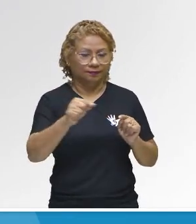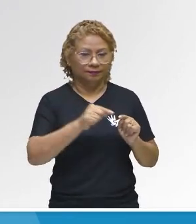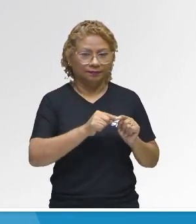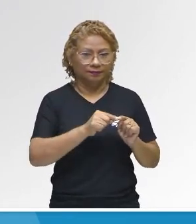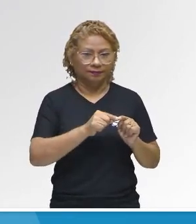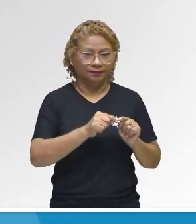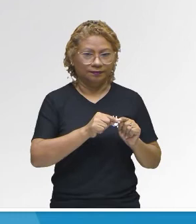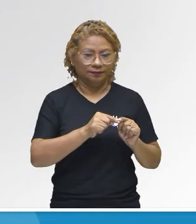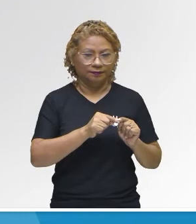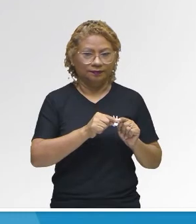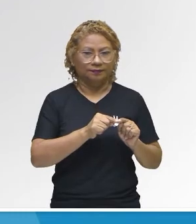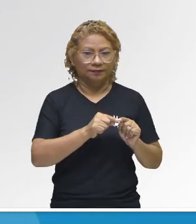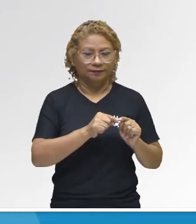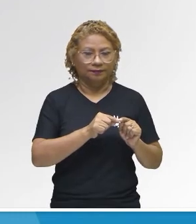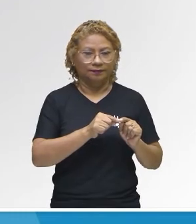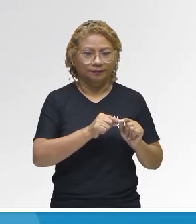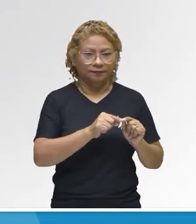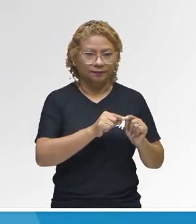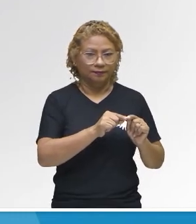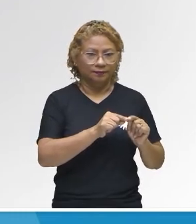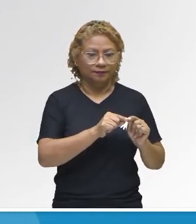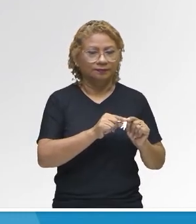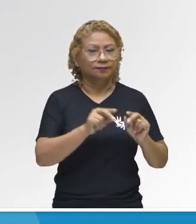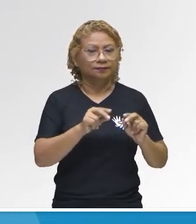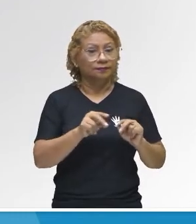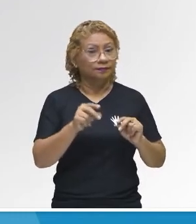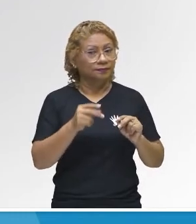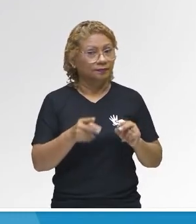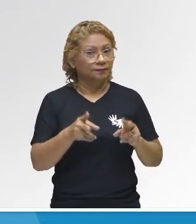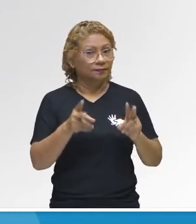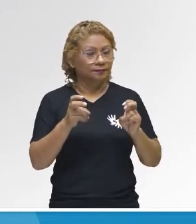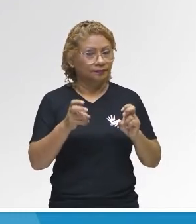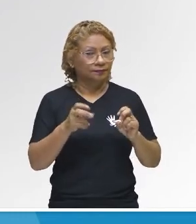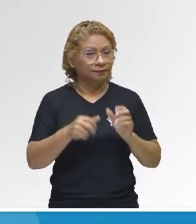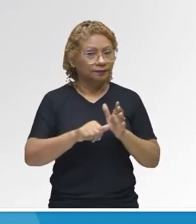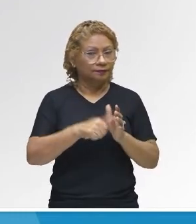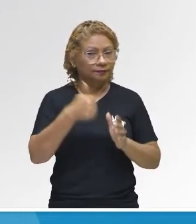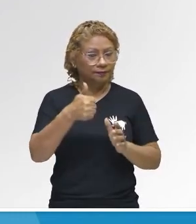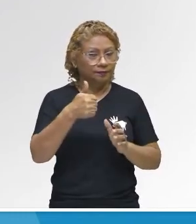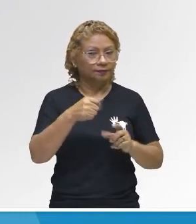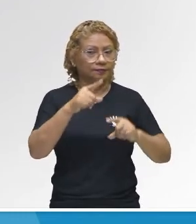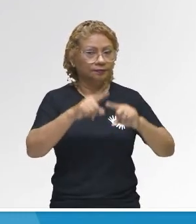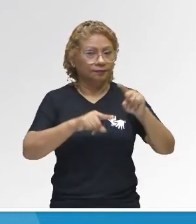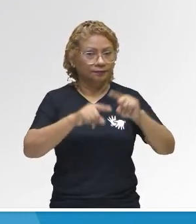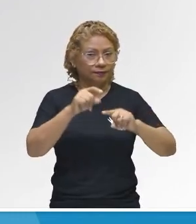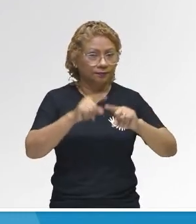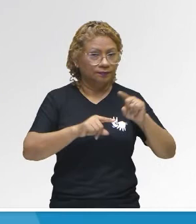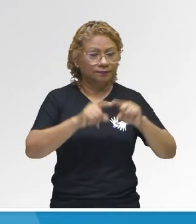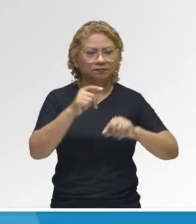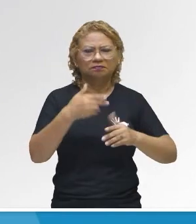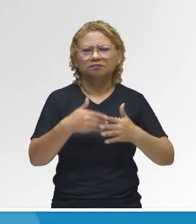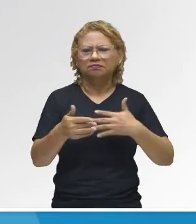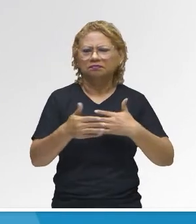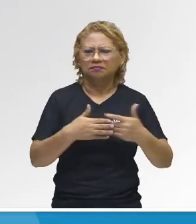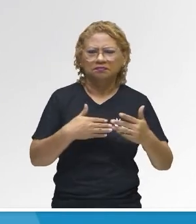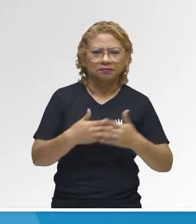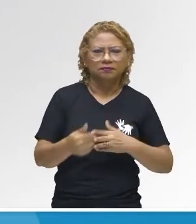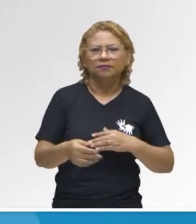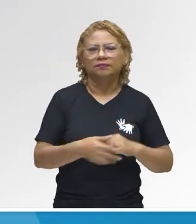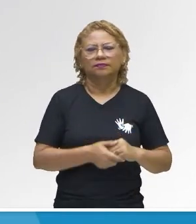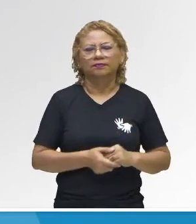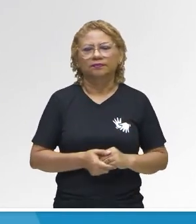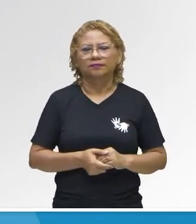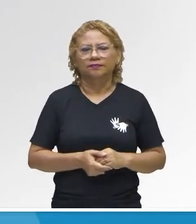vejam que aqui, nesse primeiro exemplo, eu tenho um objeto, né? Um objeto qualquer, que nesse caso aqui é um